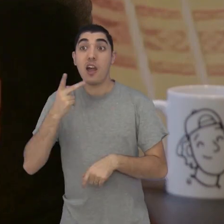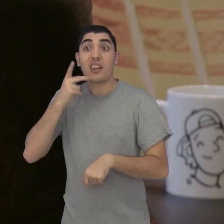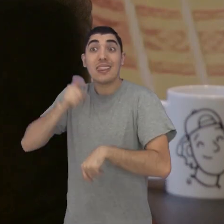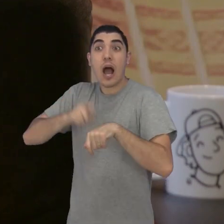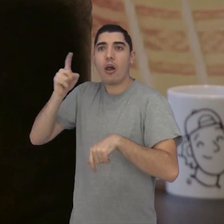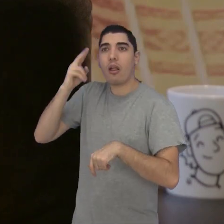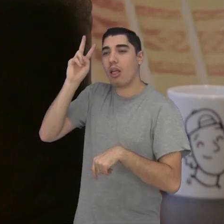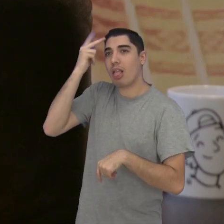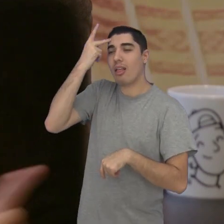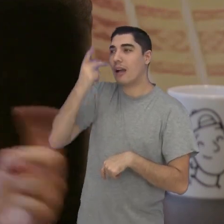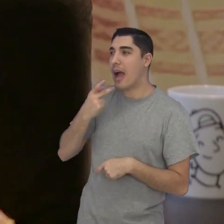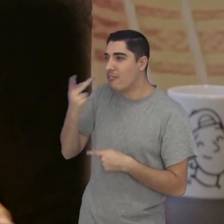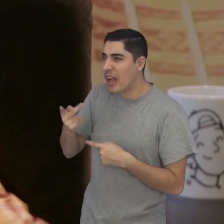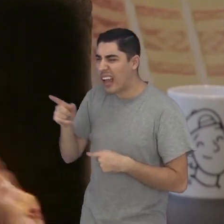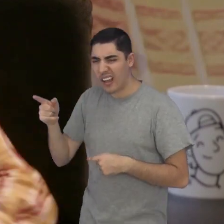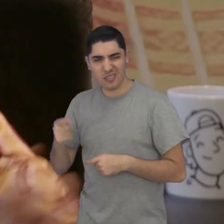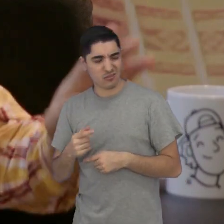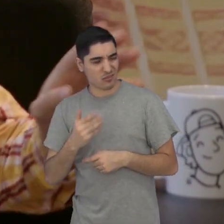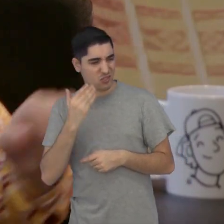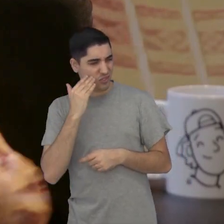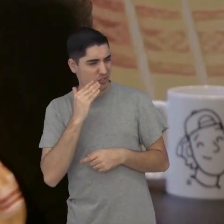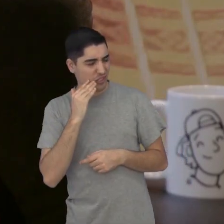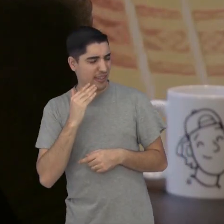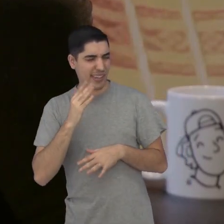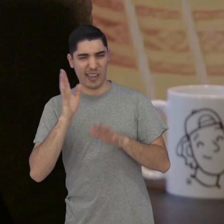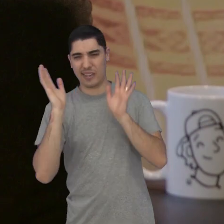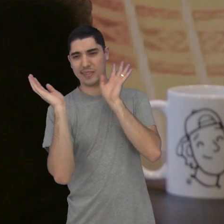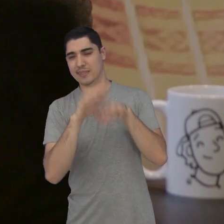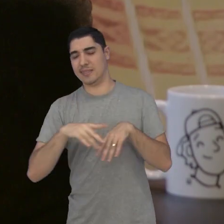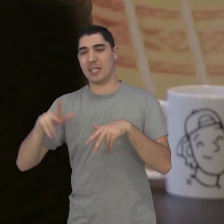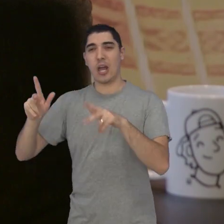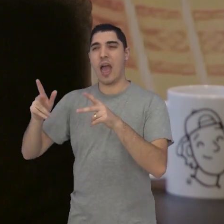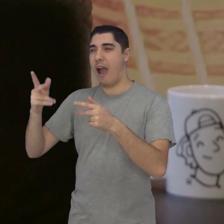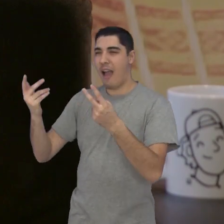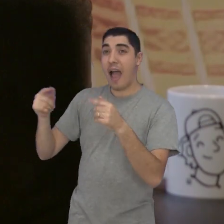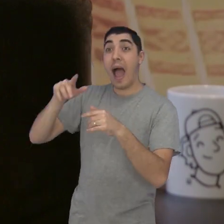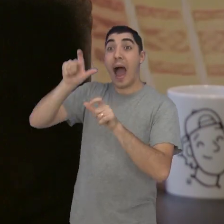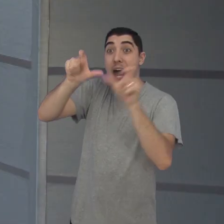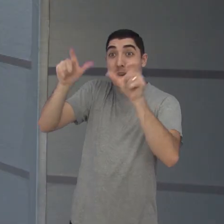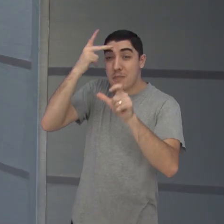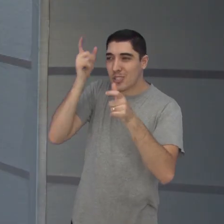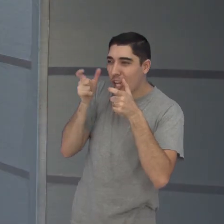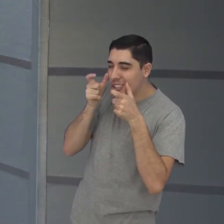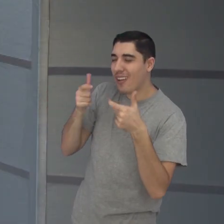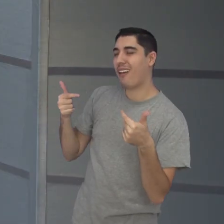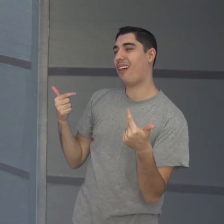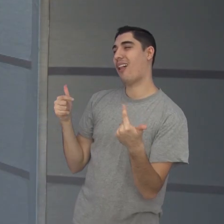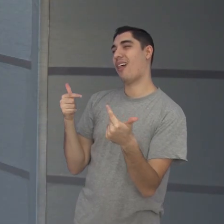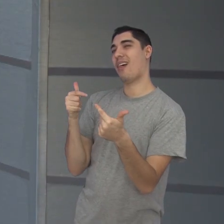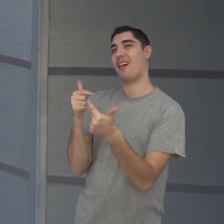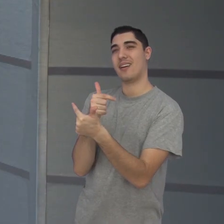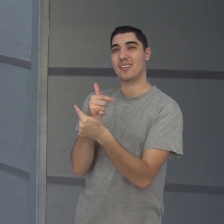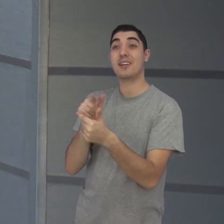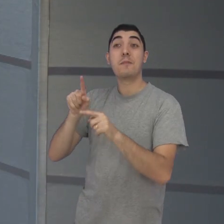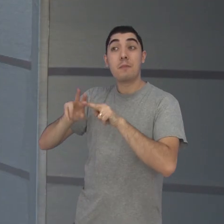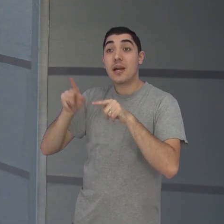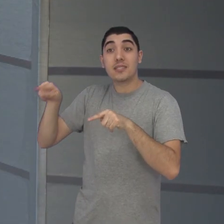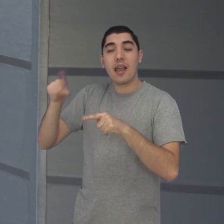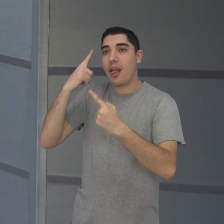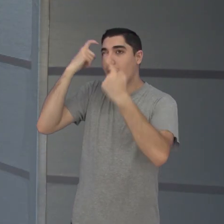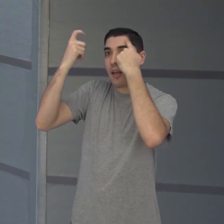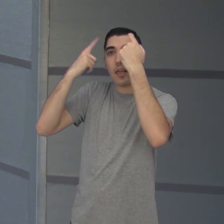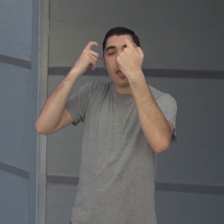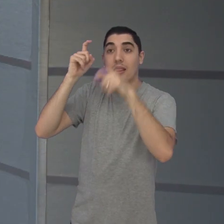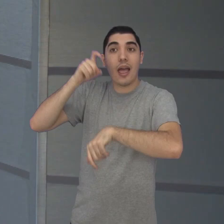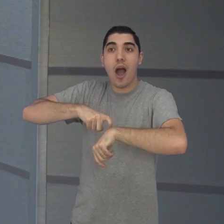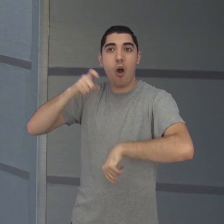olhava o artista meio perdido, mas já entendia e continuava e o povo dobrava de rir. Eu falo, não tem como dizer que Mazzaropi não era